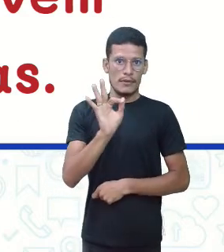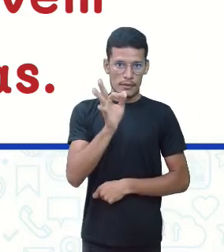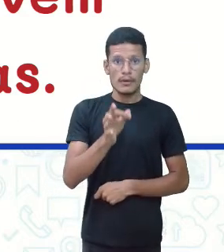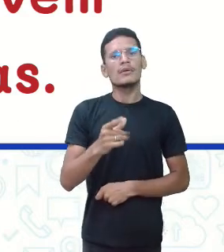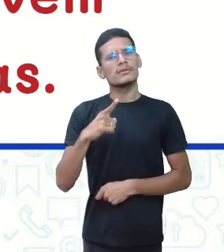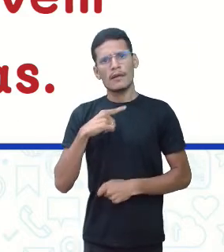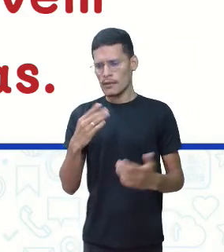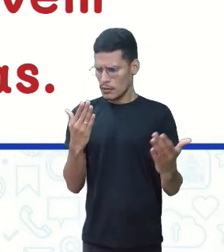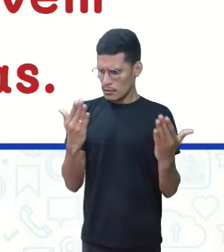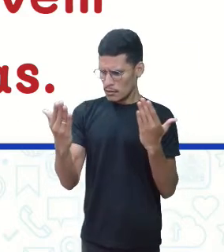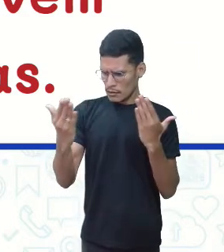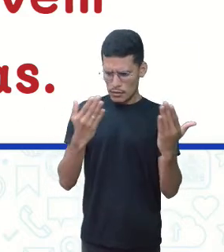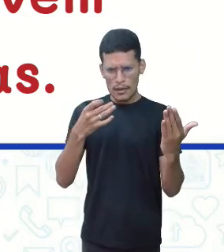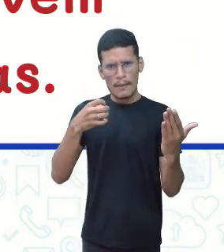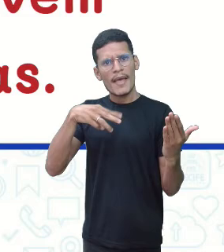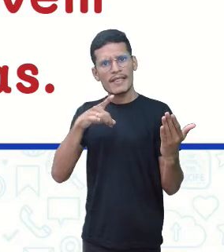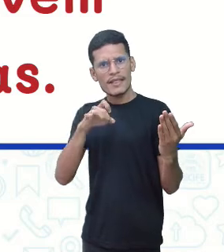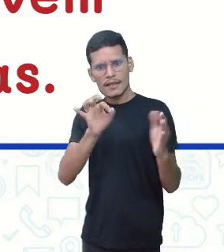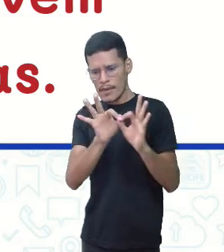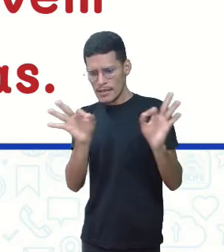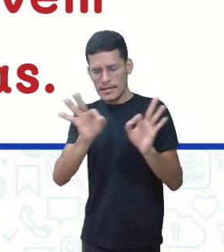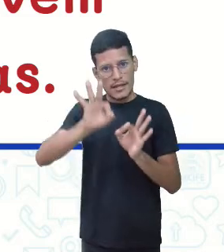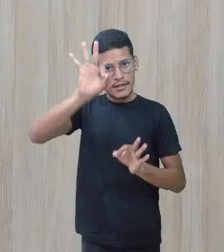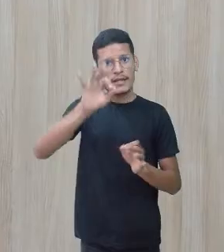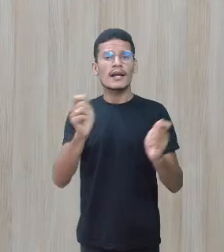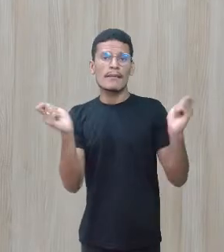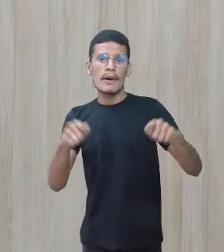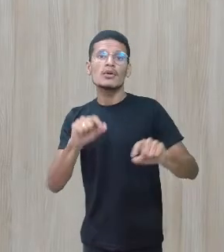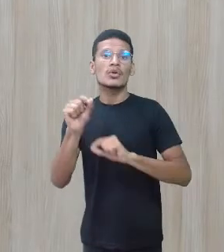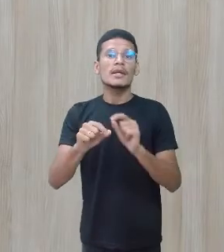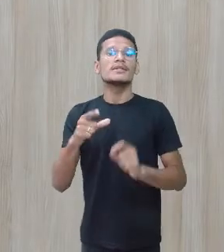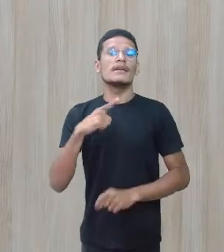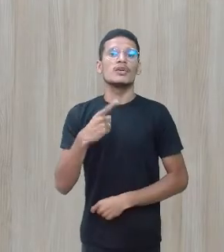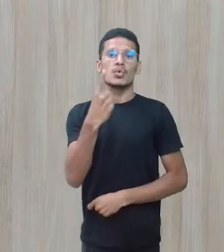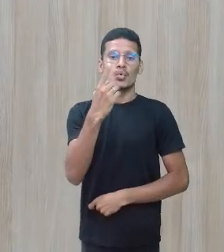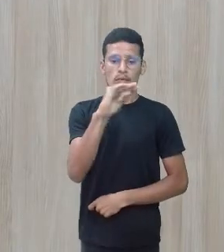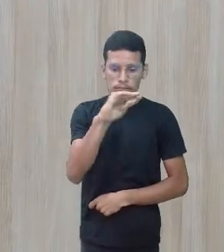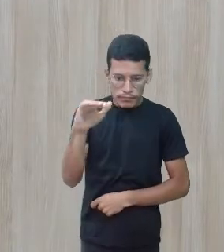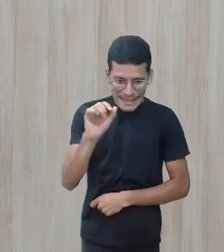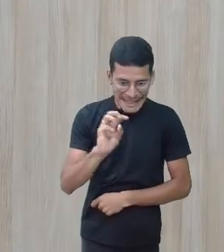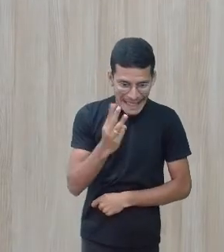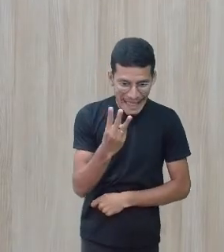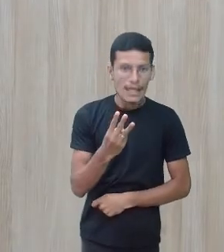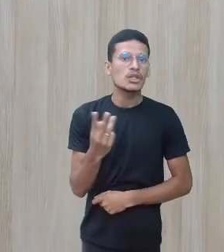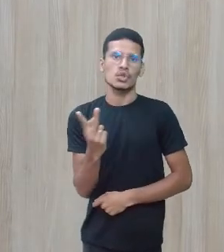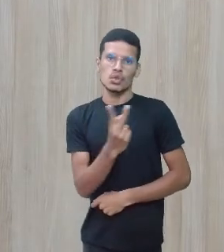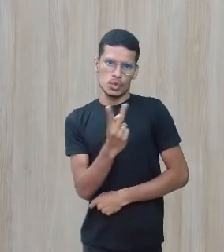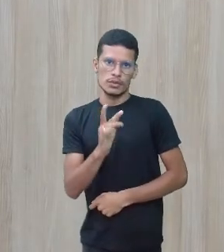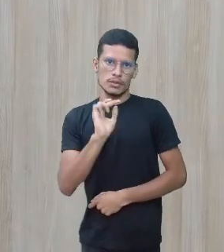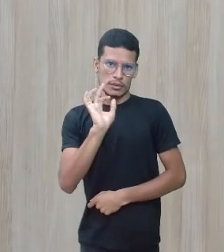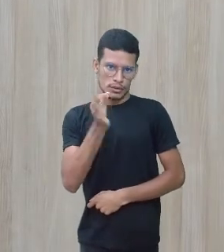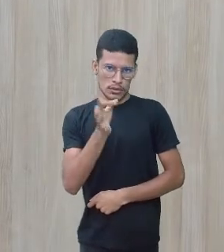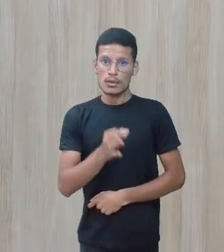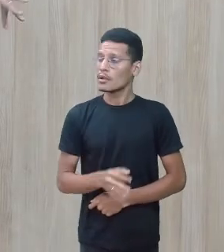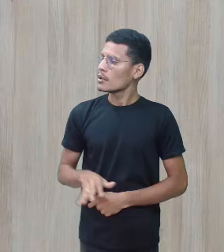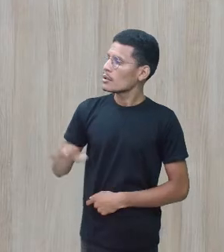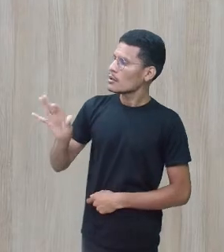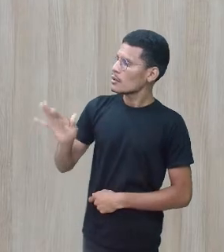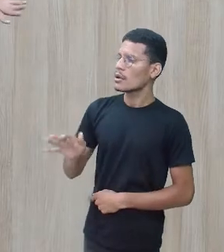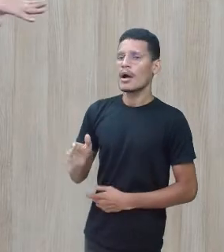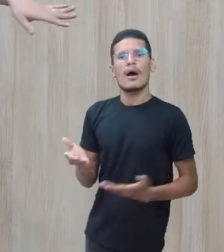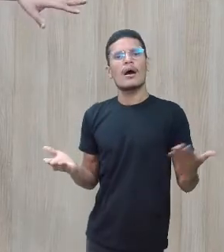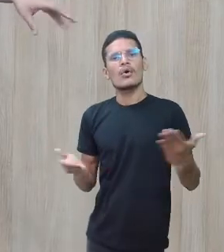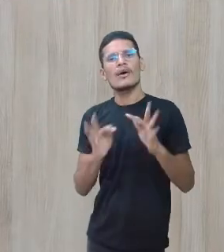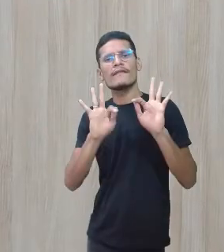das medidas e verificamos que deu 1/3 para os dois, tá certo? E aí, professor, para a gente finalizar a nossa aula, agora a gente